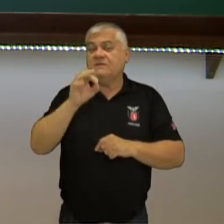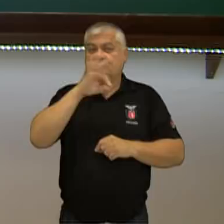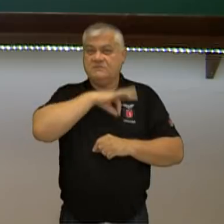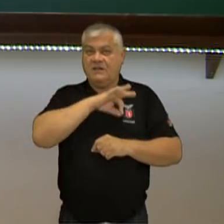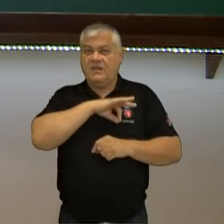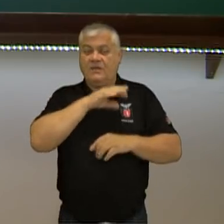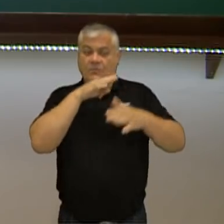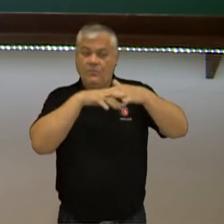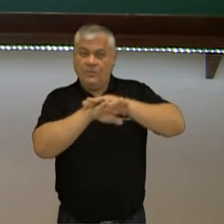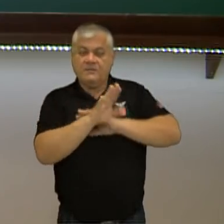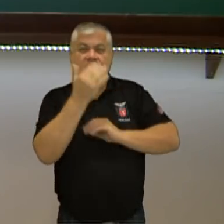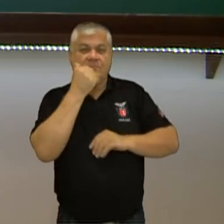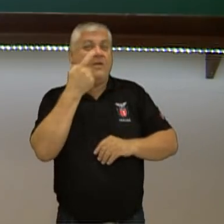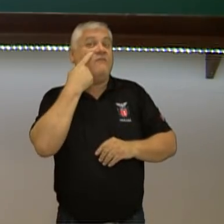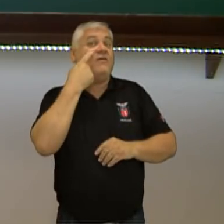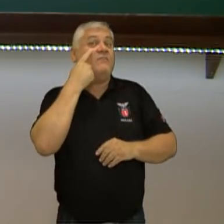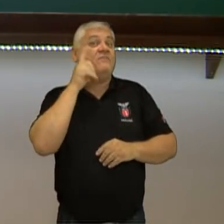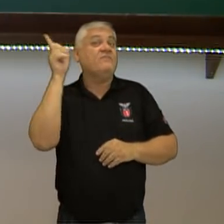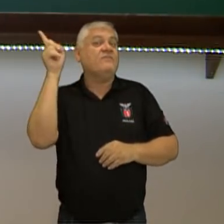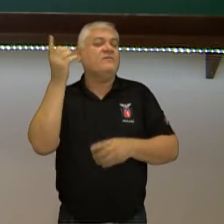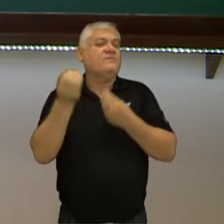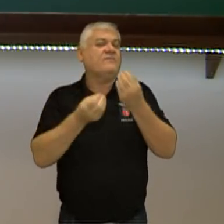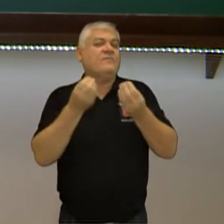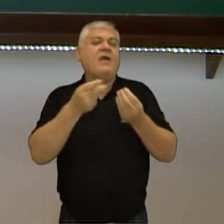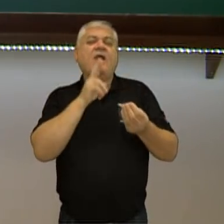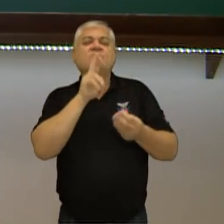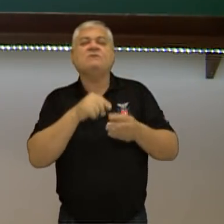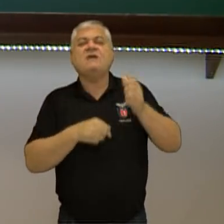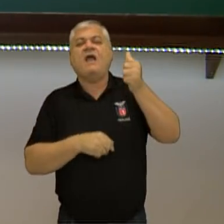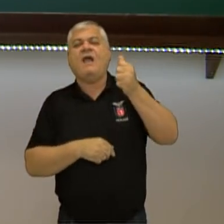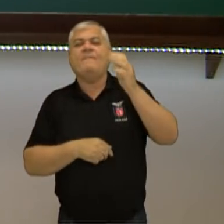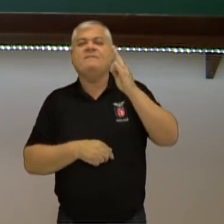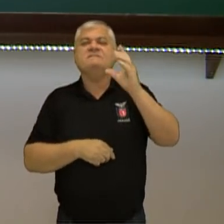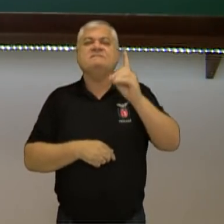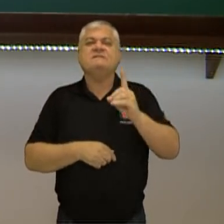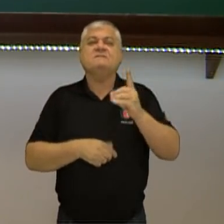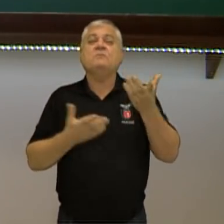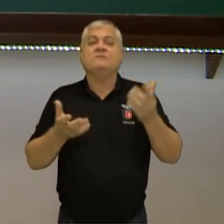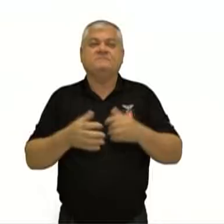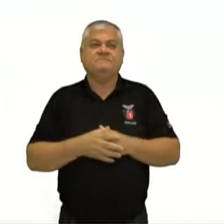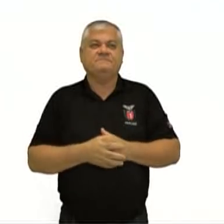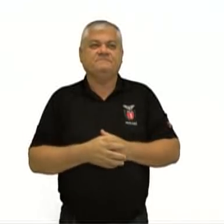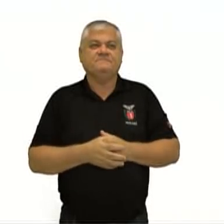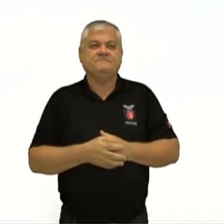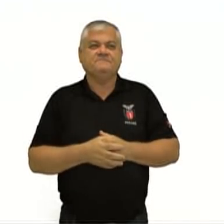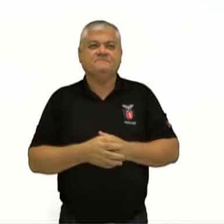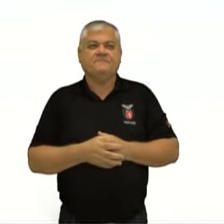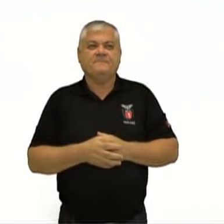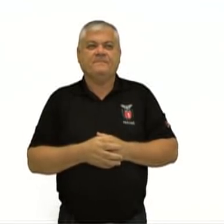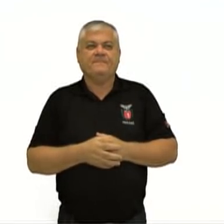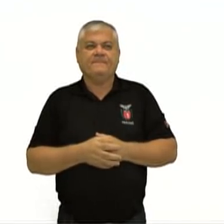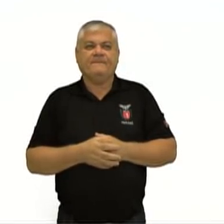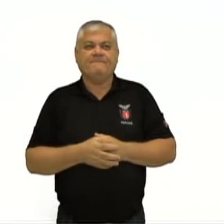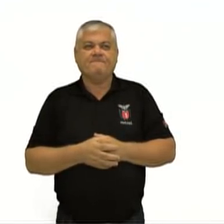alimentação. Vamos conferir na tela agora se o nosso resultado está correto. Então, confere lá comigo.